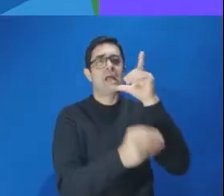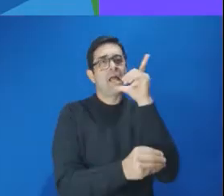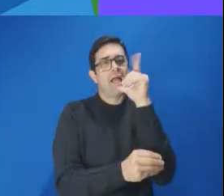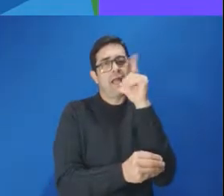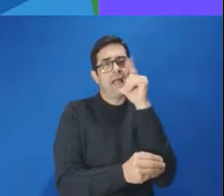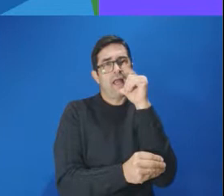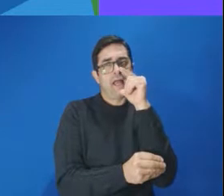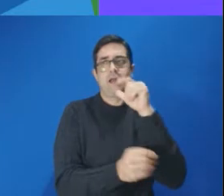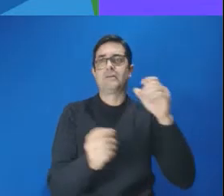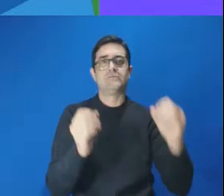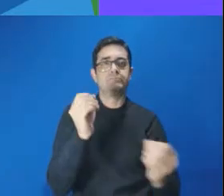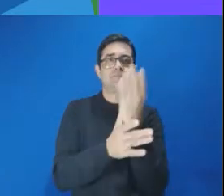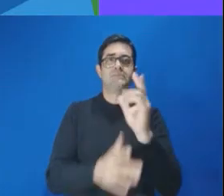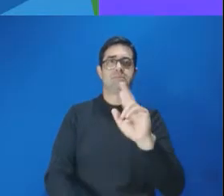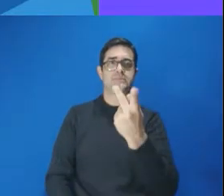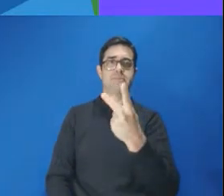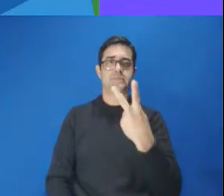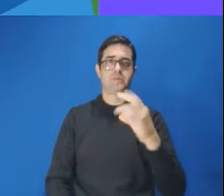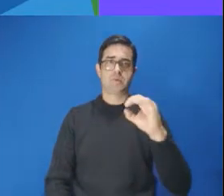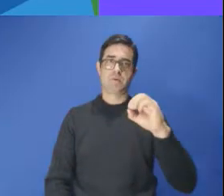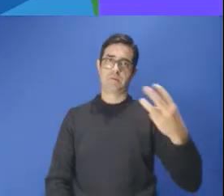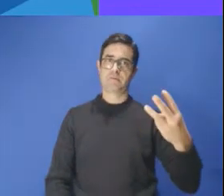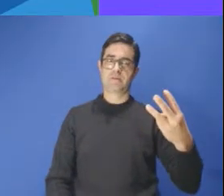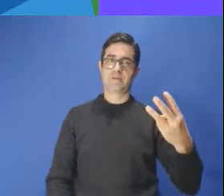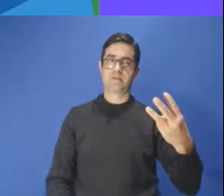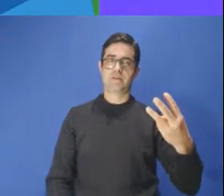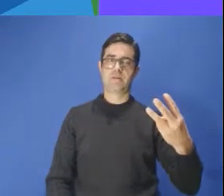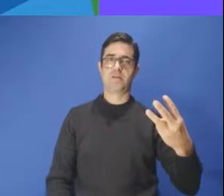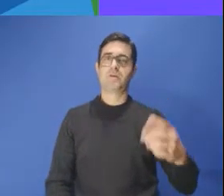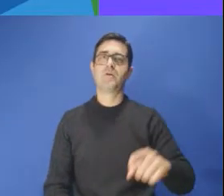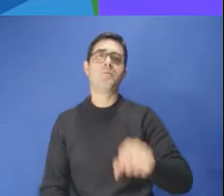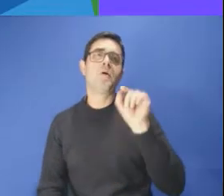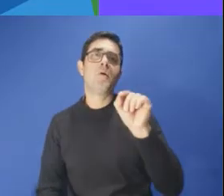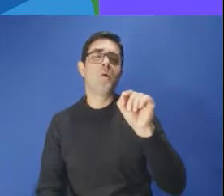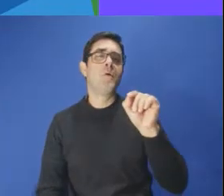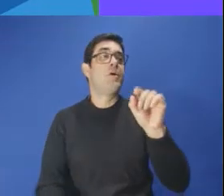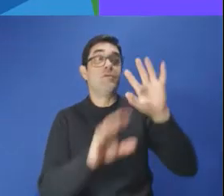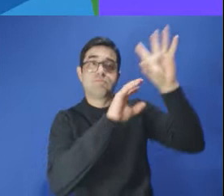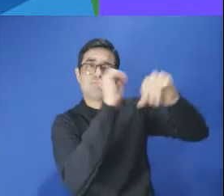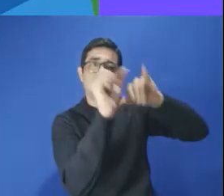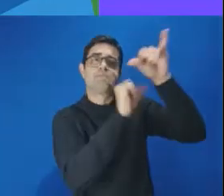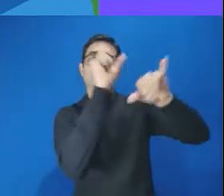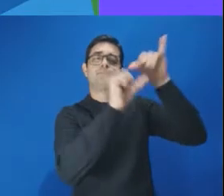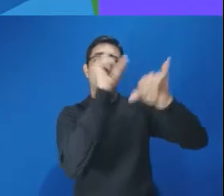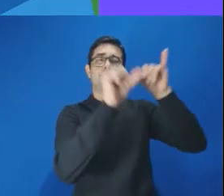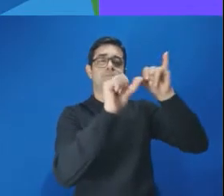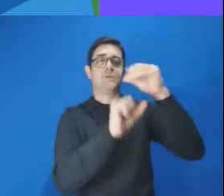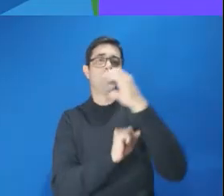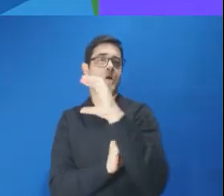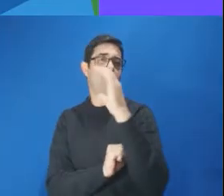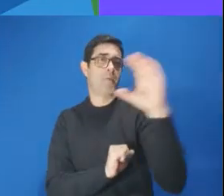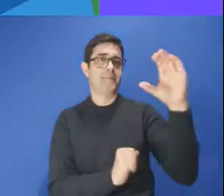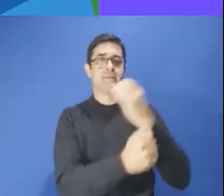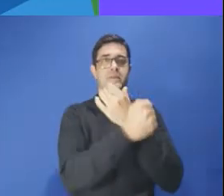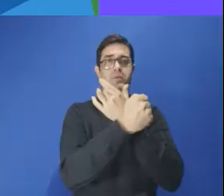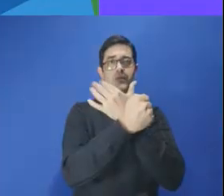ácido carbônico. Mas a entrada de óxido de nitrogênio e enxofre aumentam a concentração de